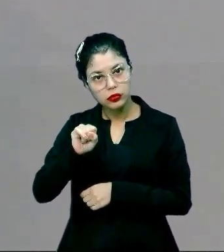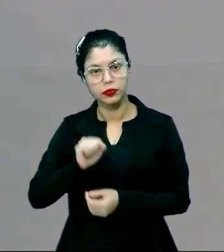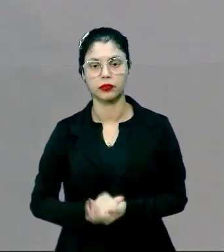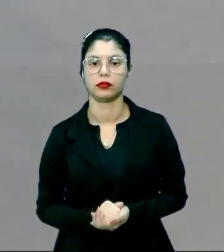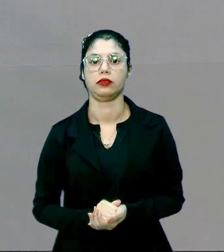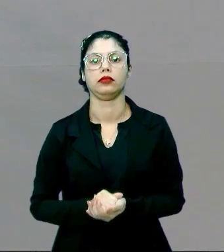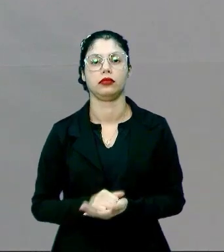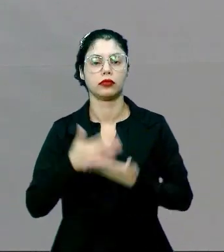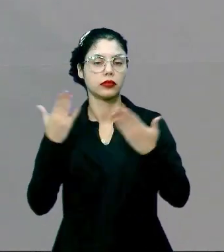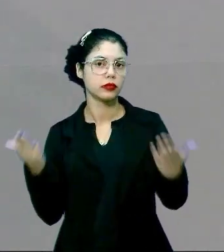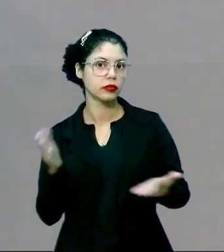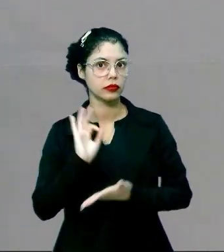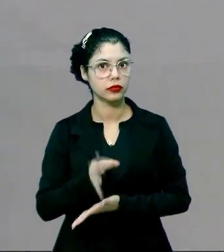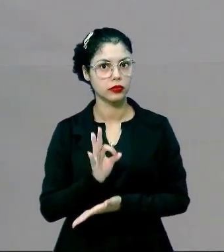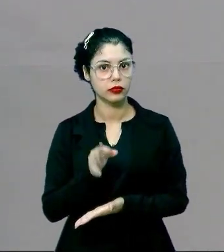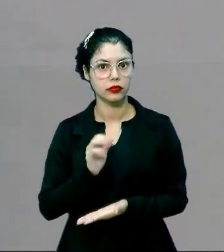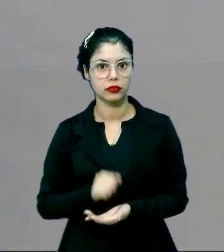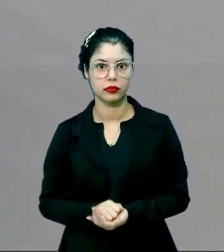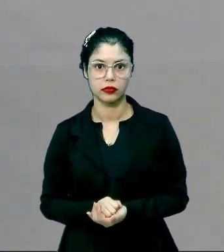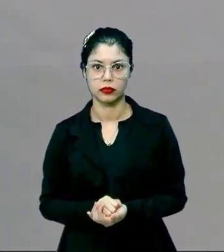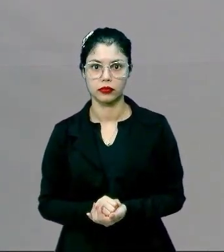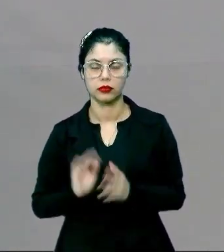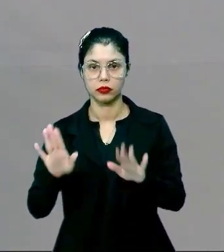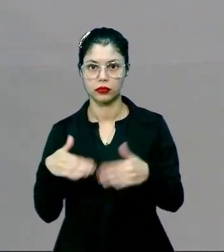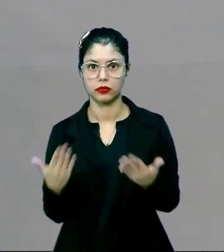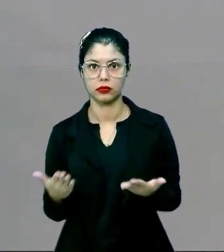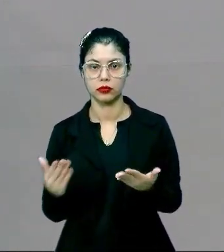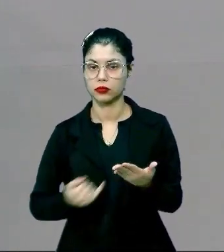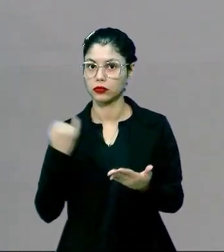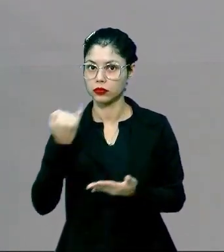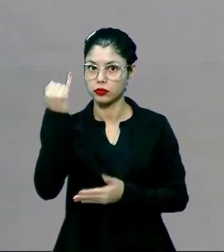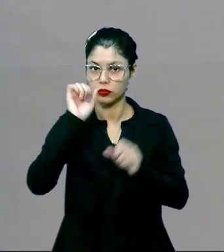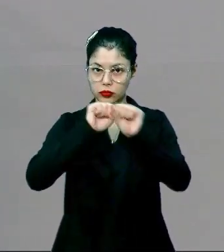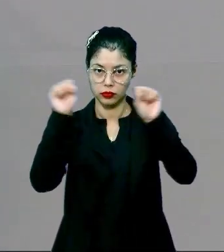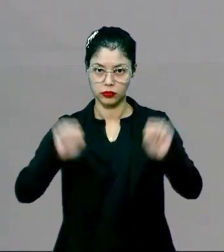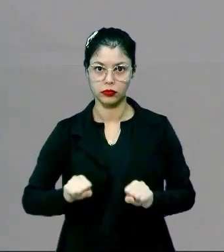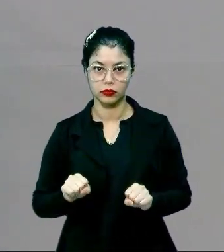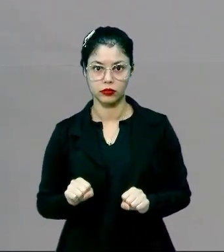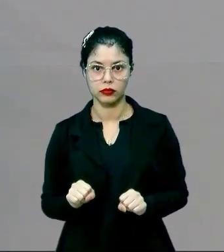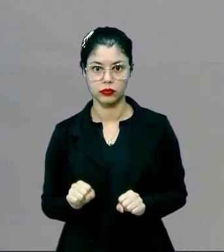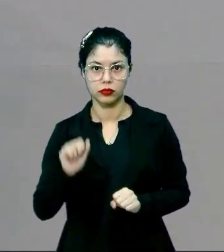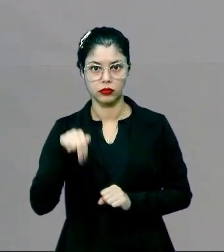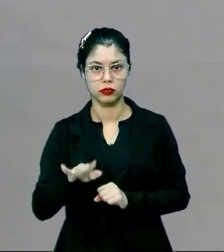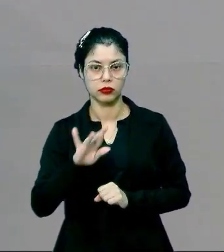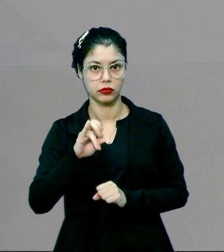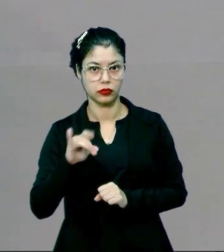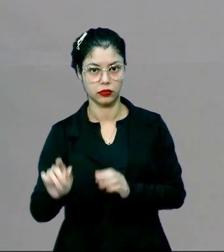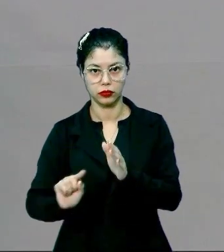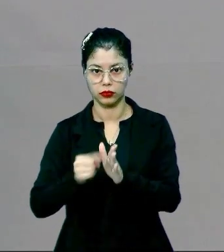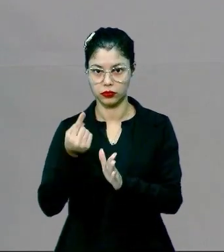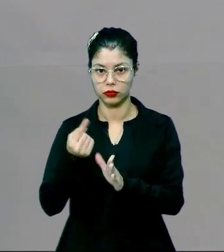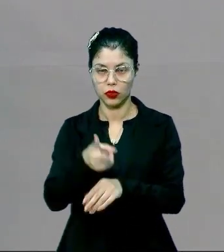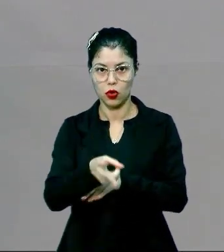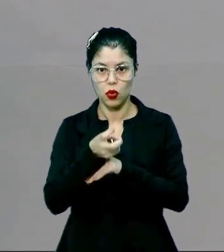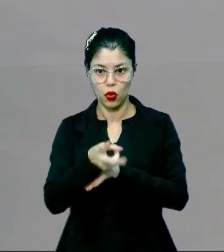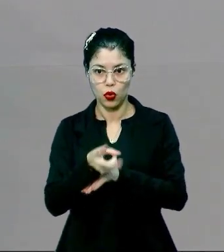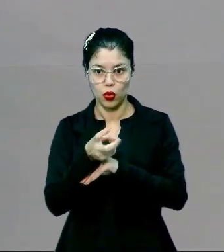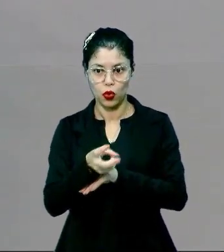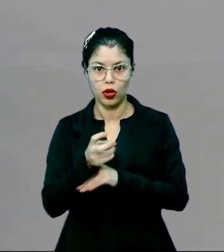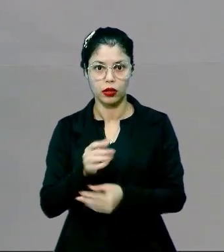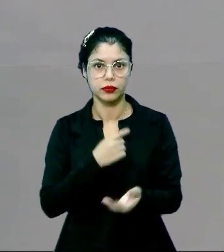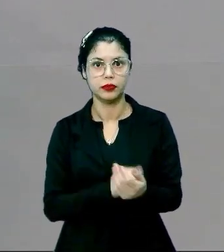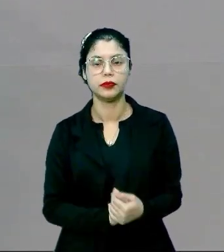certo? Então, quais são as funções do sistema urinário? Primeiro, é filtrar o